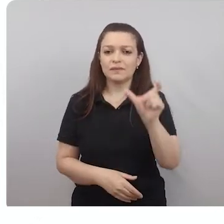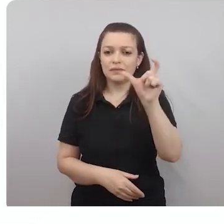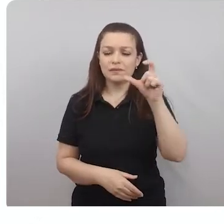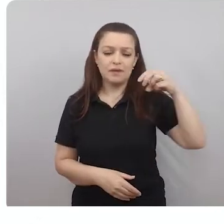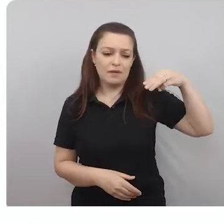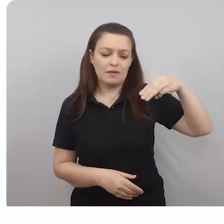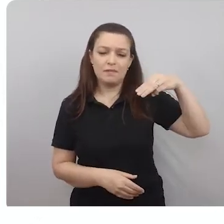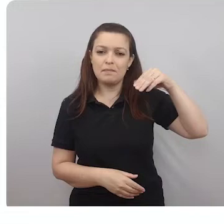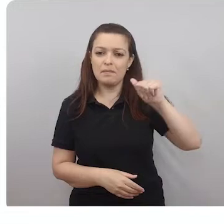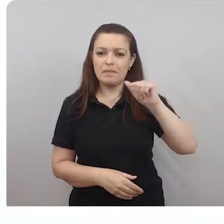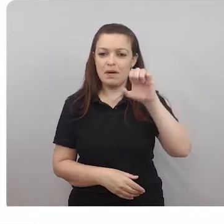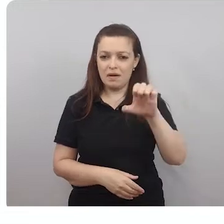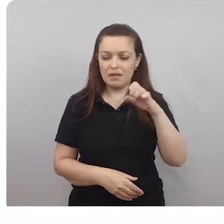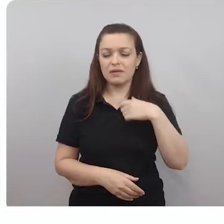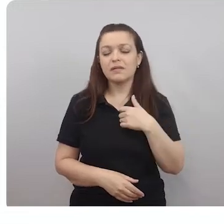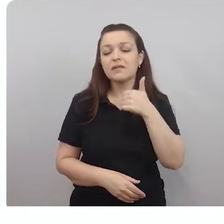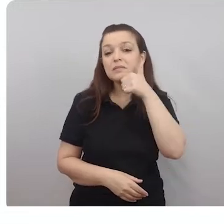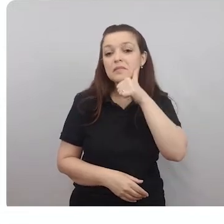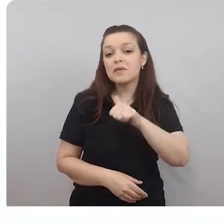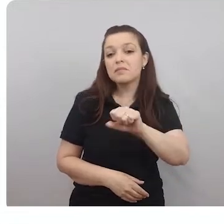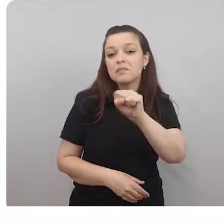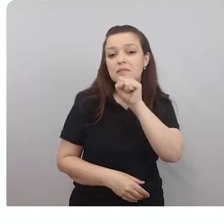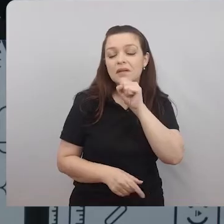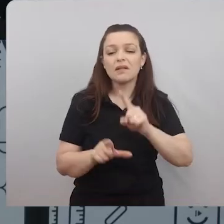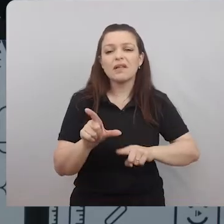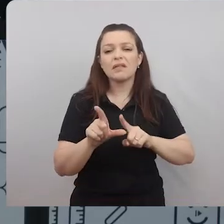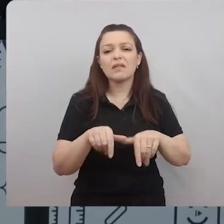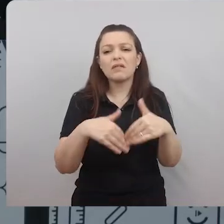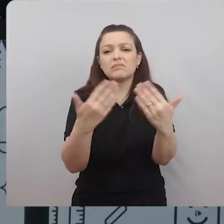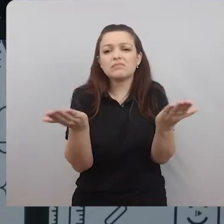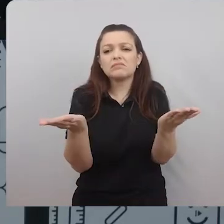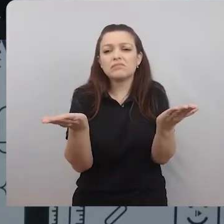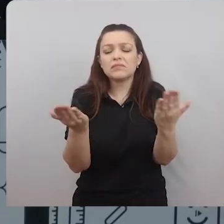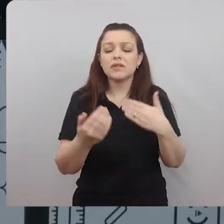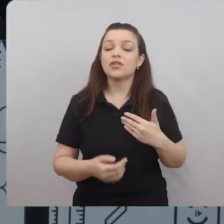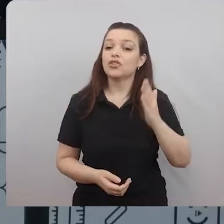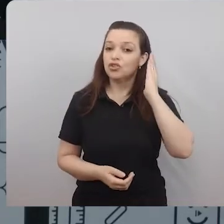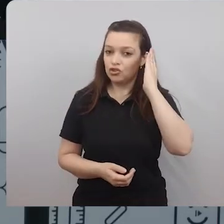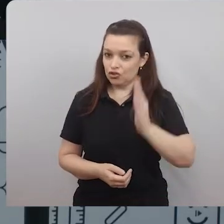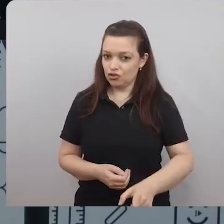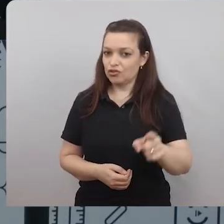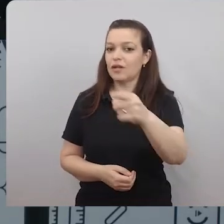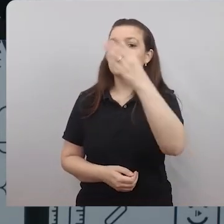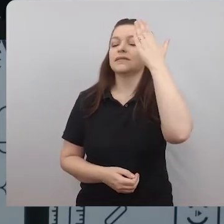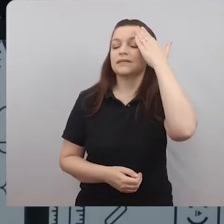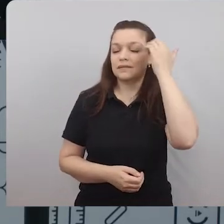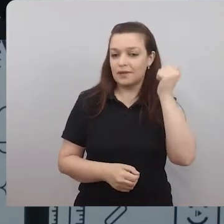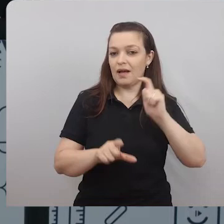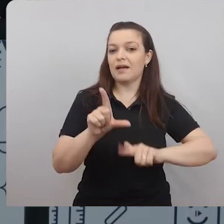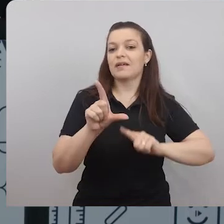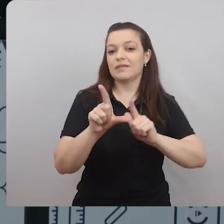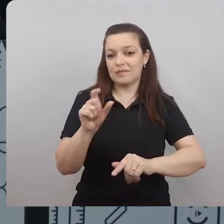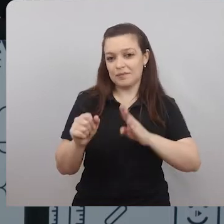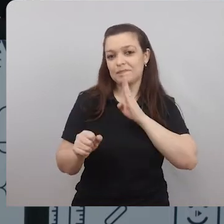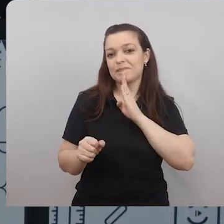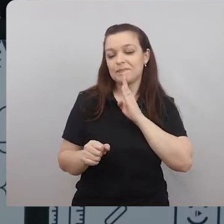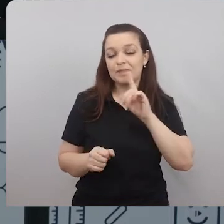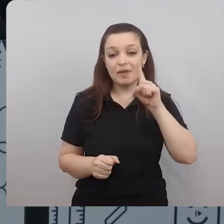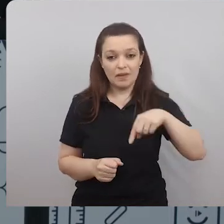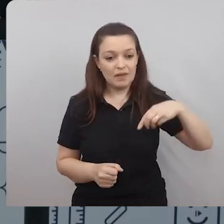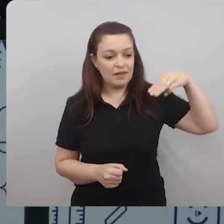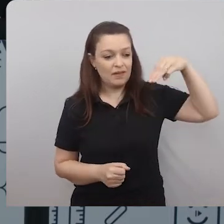a palavra mãe? Nós já treinamos o traçado dessa palavra. É a